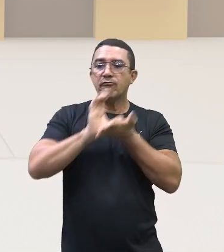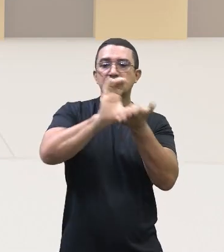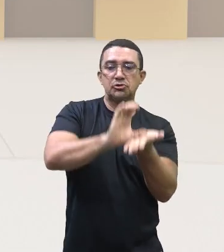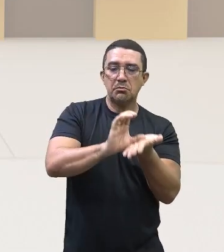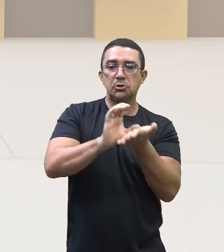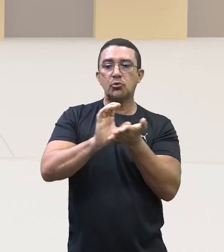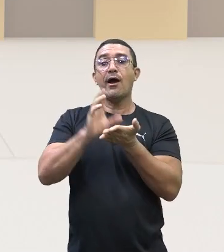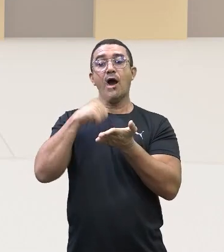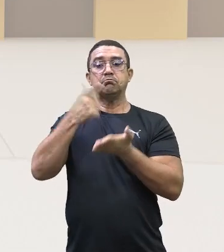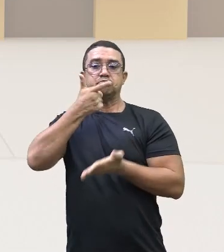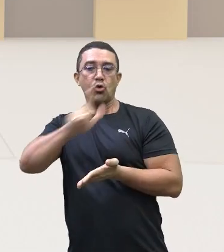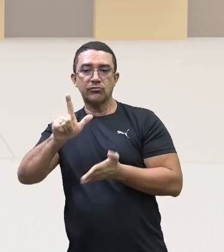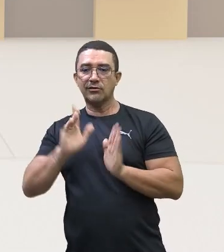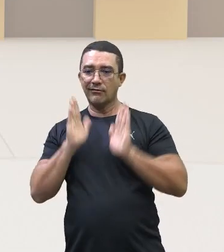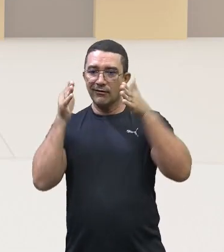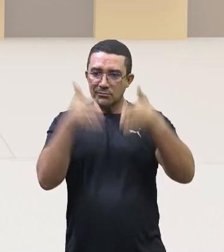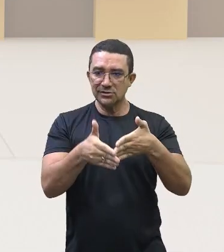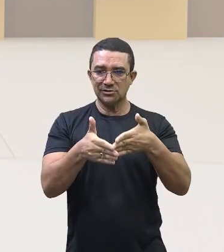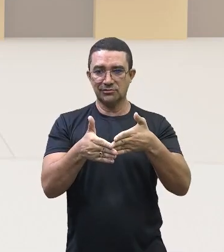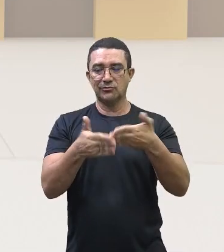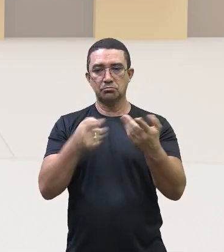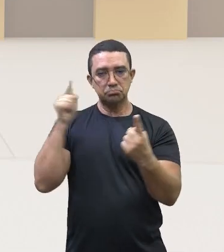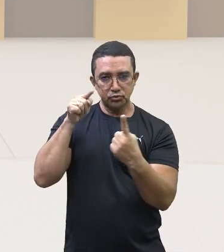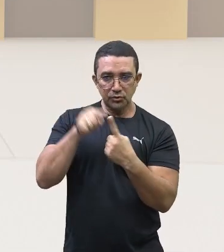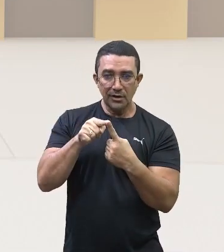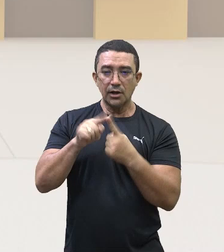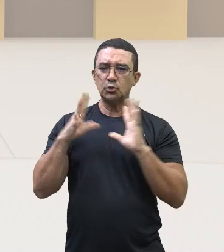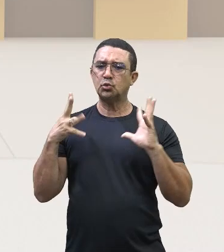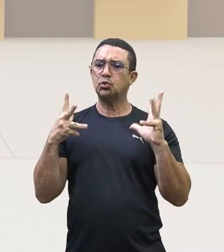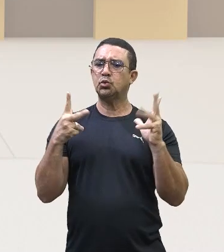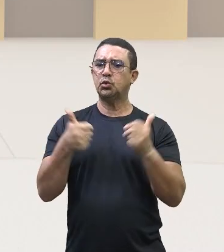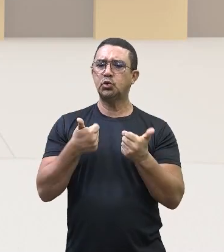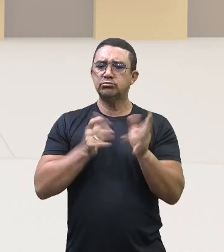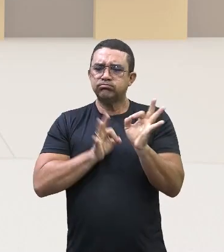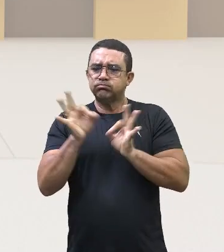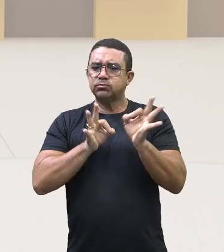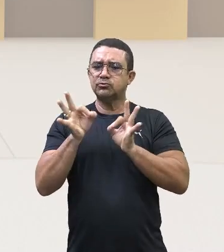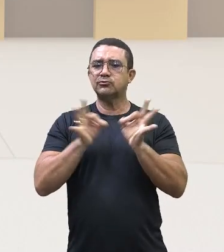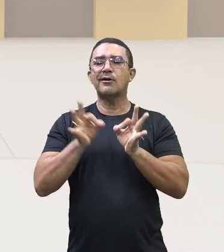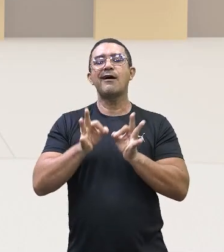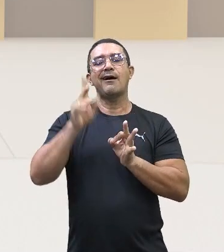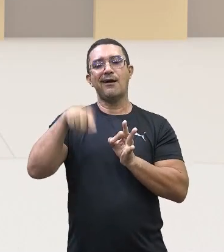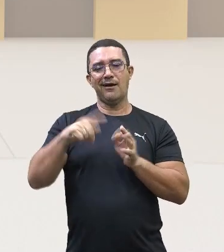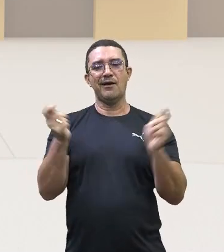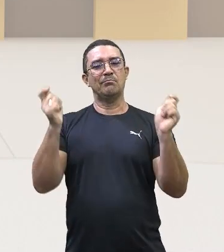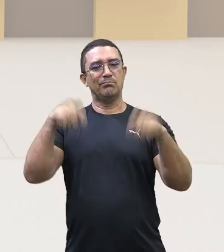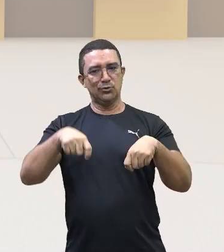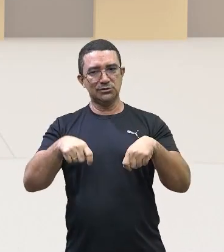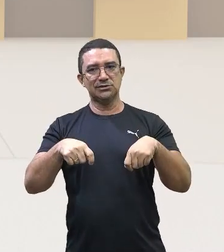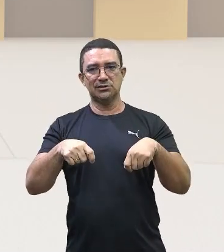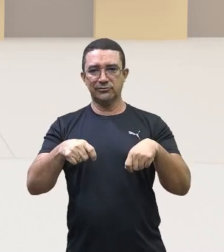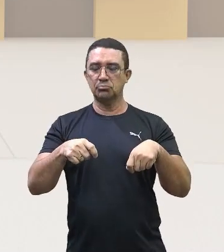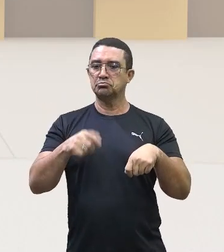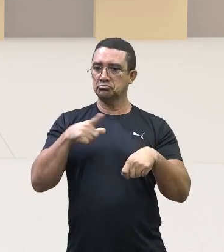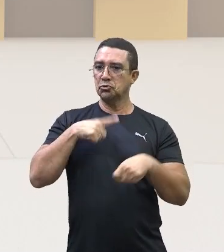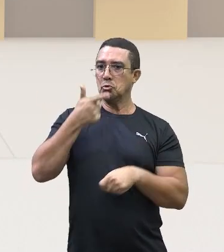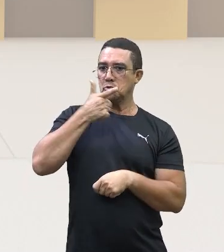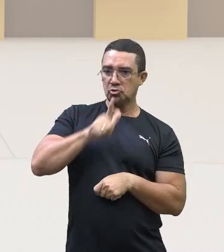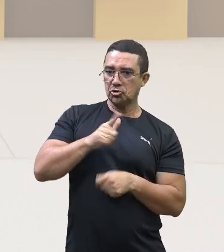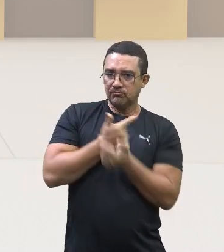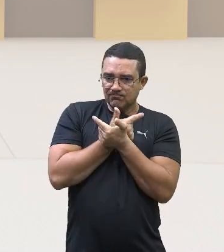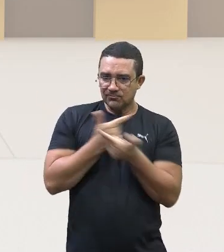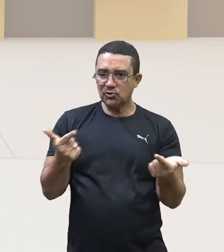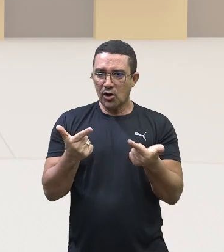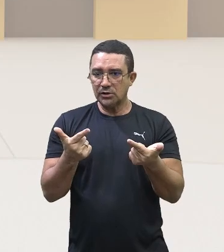nesse objetivo? Então, todo esse planejamento, né, é possível ser feito de uma maneira que traga um bom êxito, se você